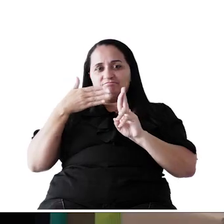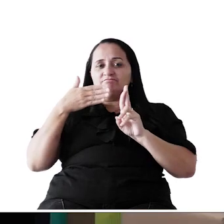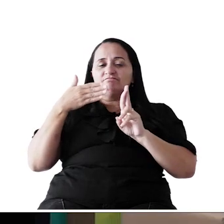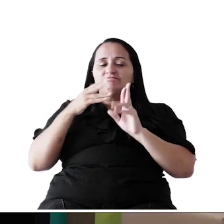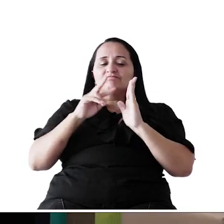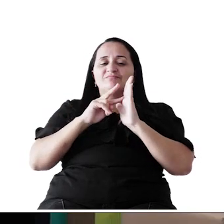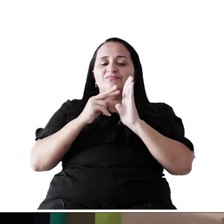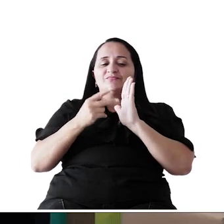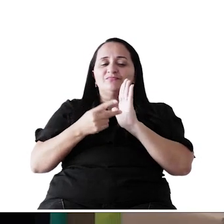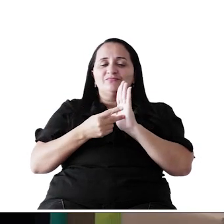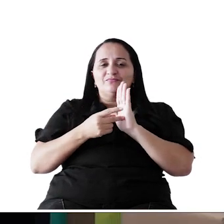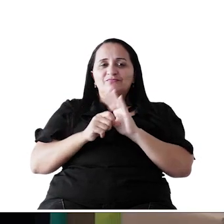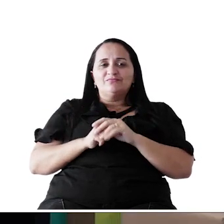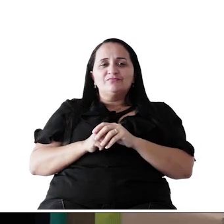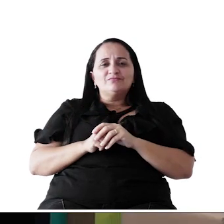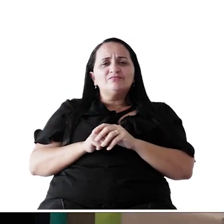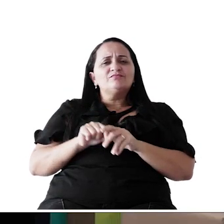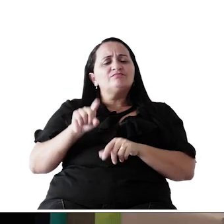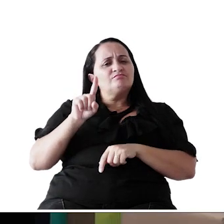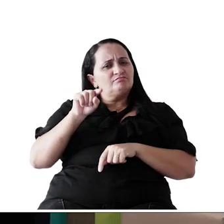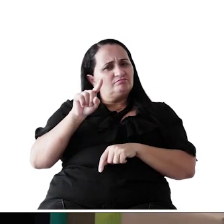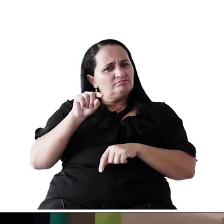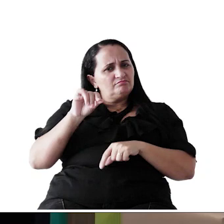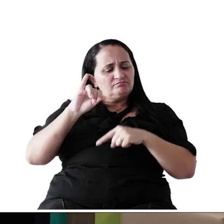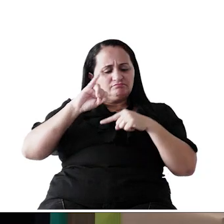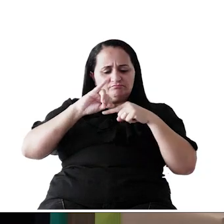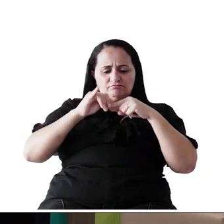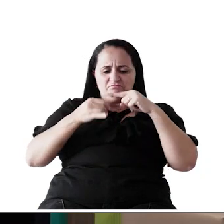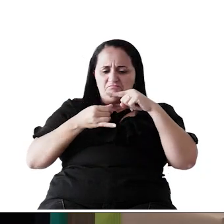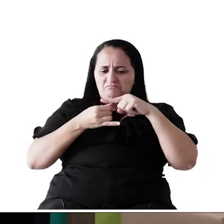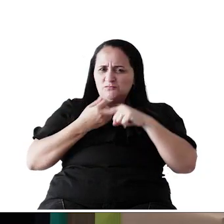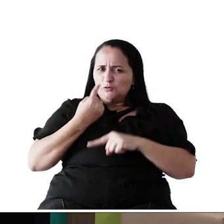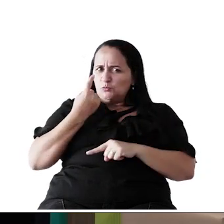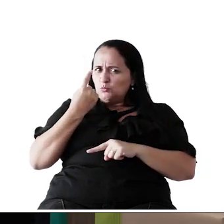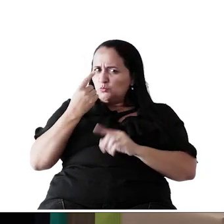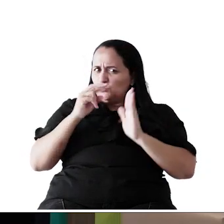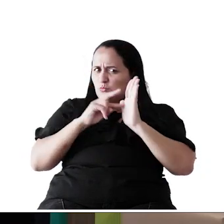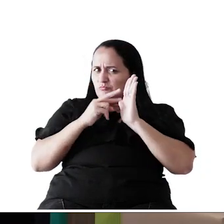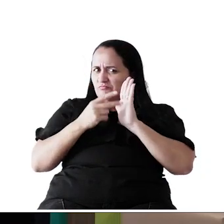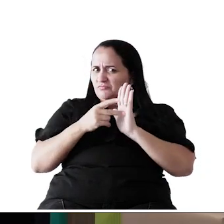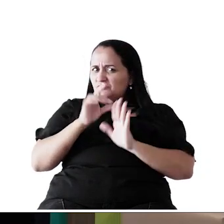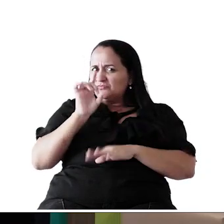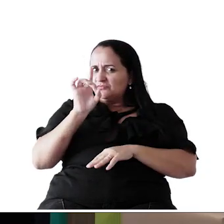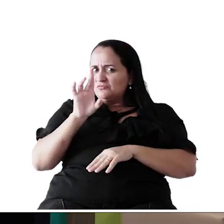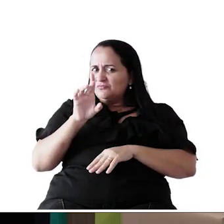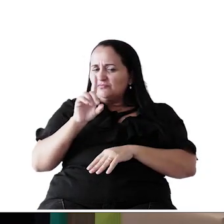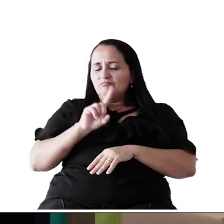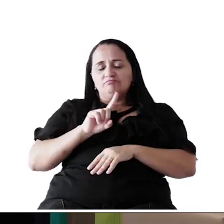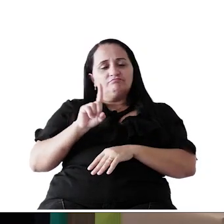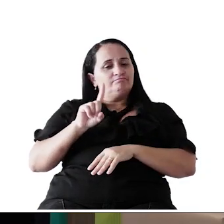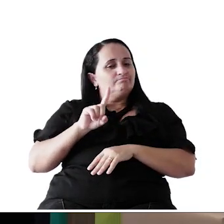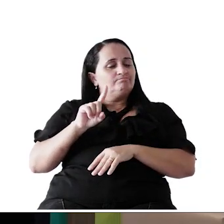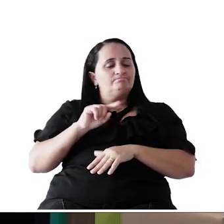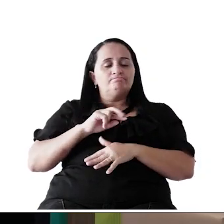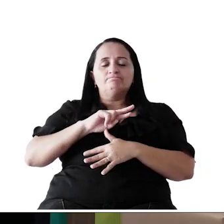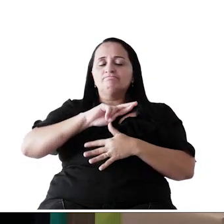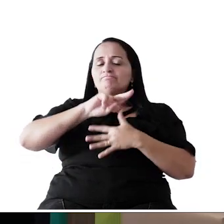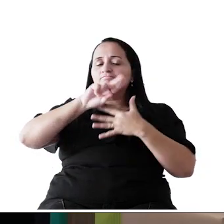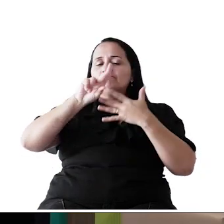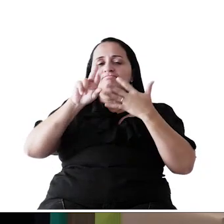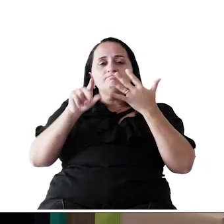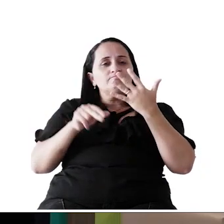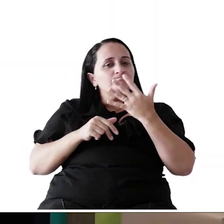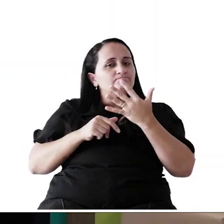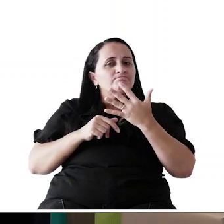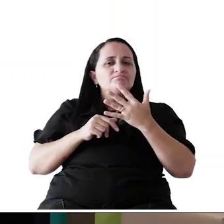significado. Sim, a fração não tem somente um significado, ela vai ter diversos. Mas antes da gente